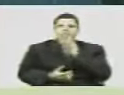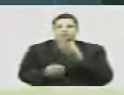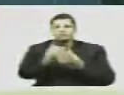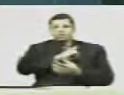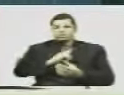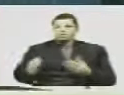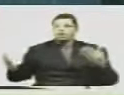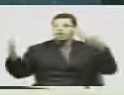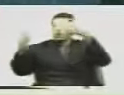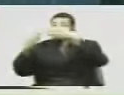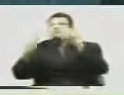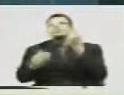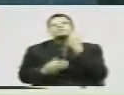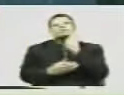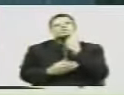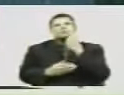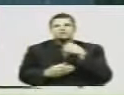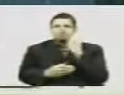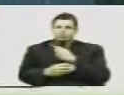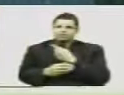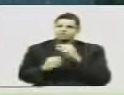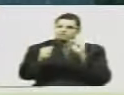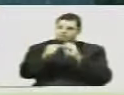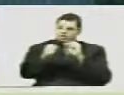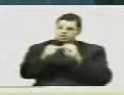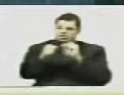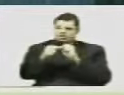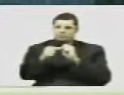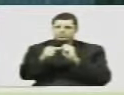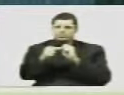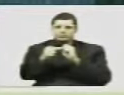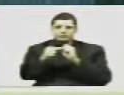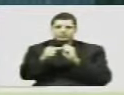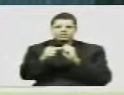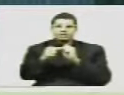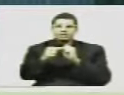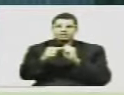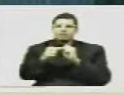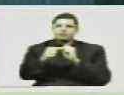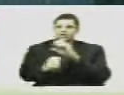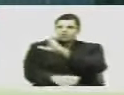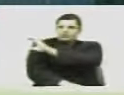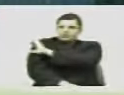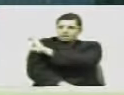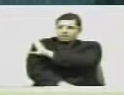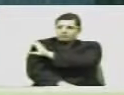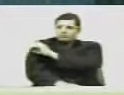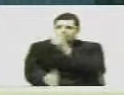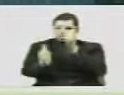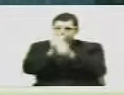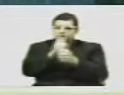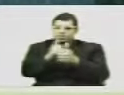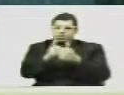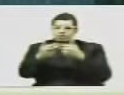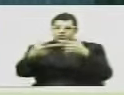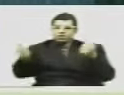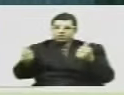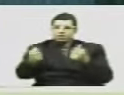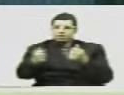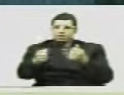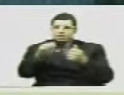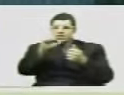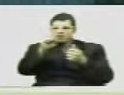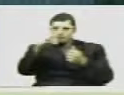Senhor presidente, na última sexta-feira nós realizamos, no seio da Comissão de Transporte, Trânsito e Mobilidade Urbana